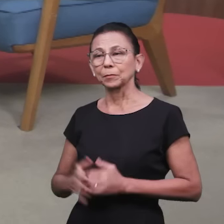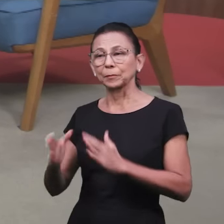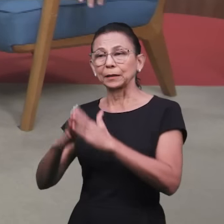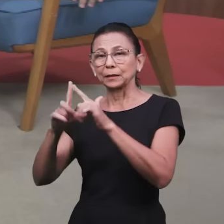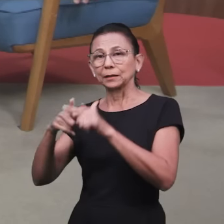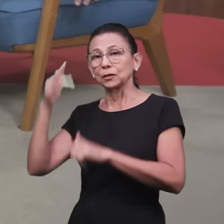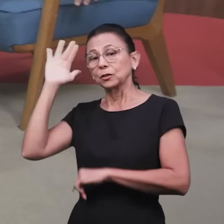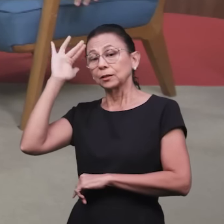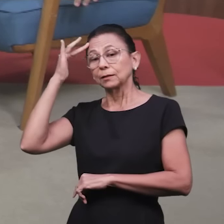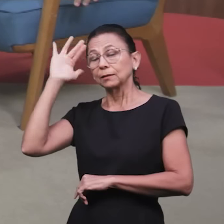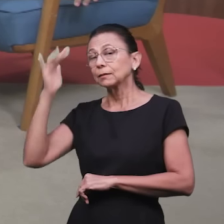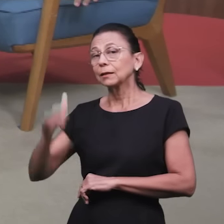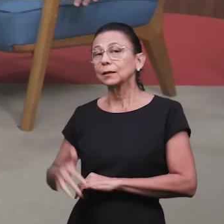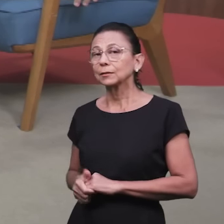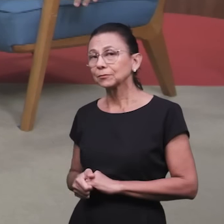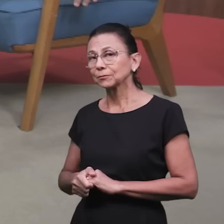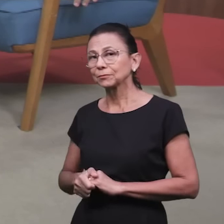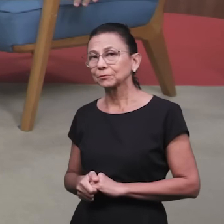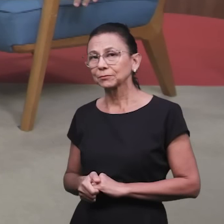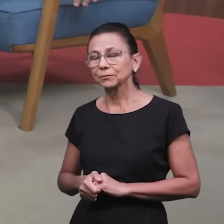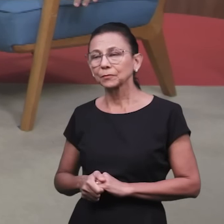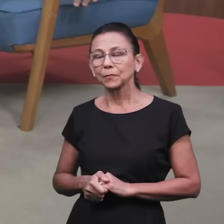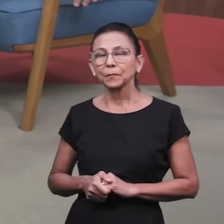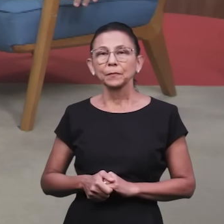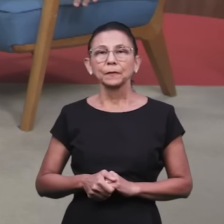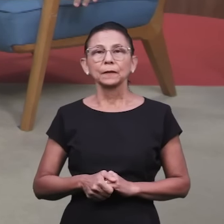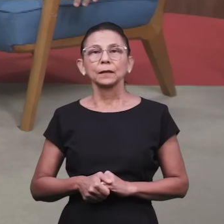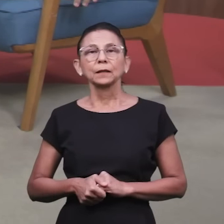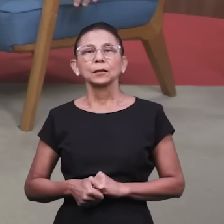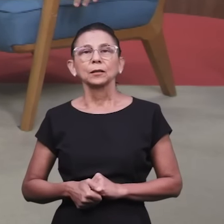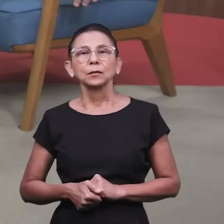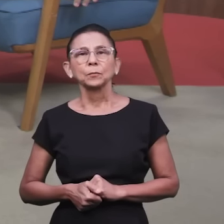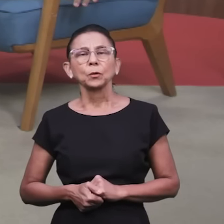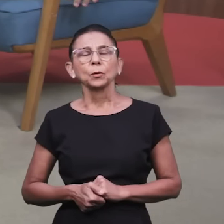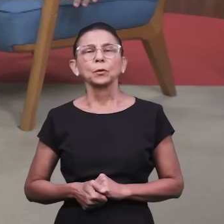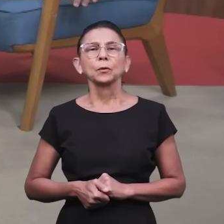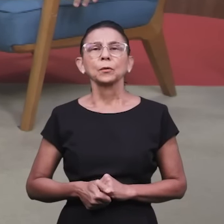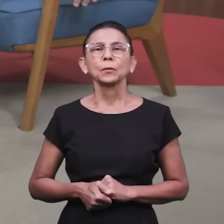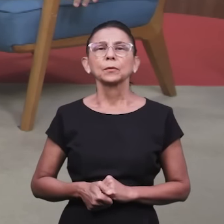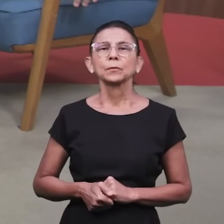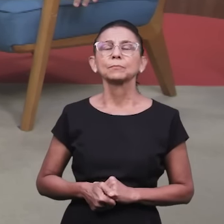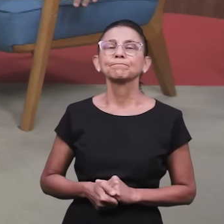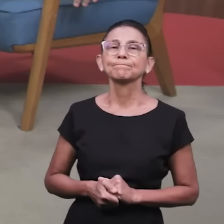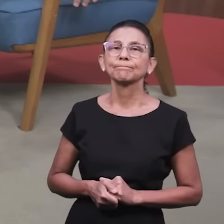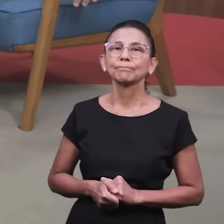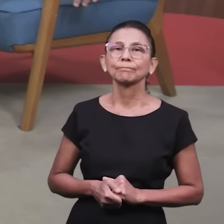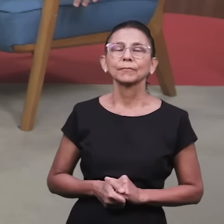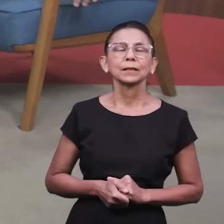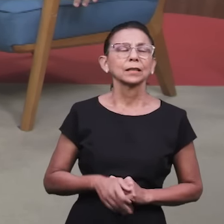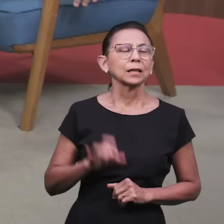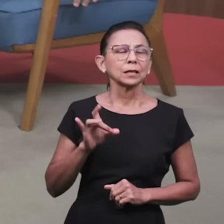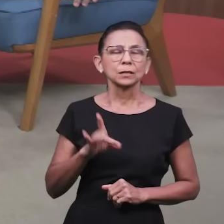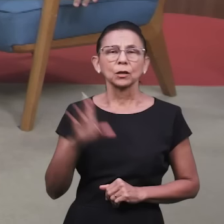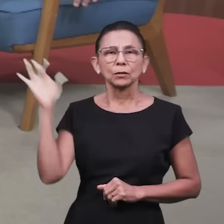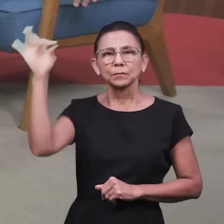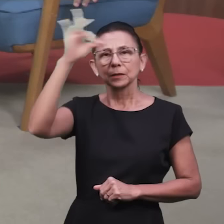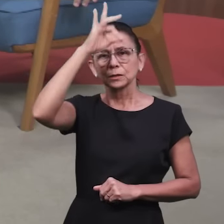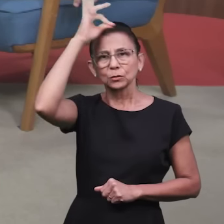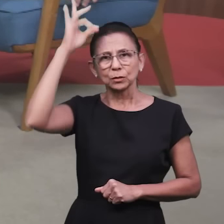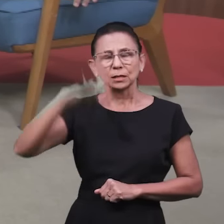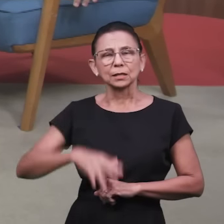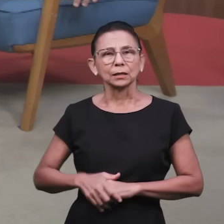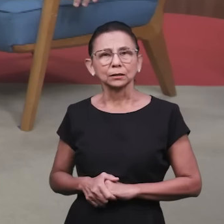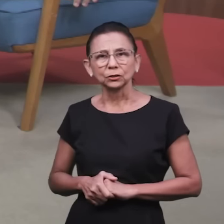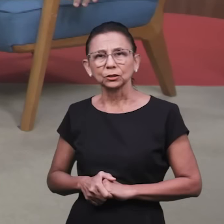essa, discernimento. Exatamente. Né? Opera porque quem é esse que resiste? É exatamente o Espírito Santo.